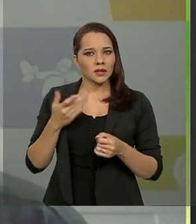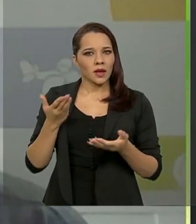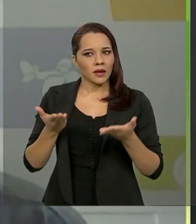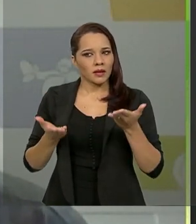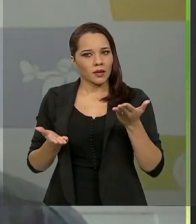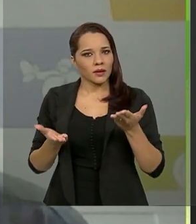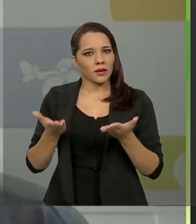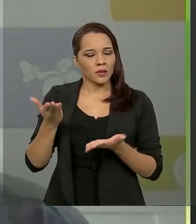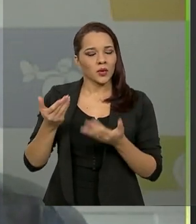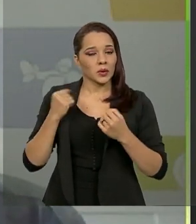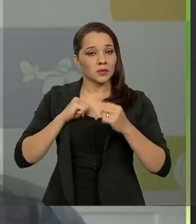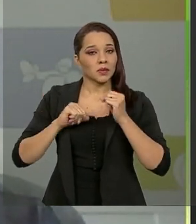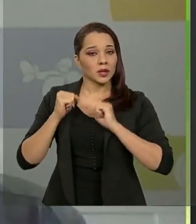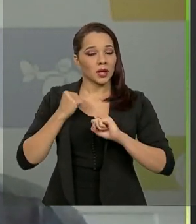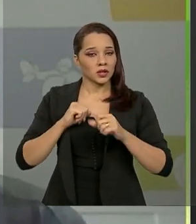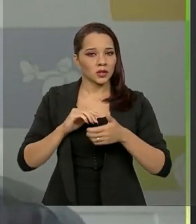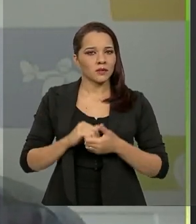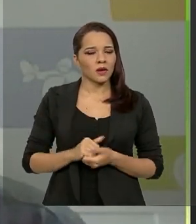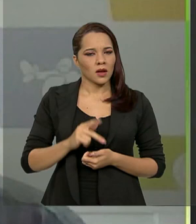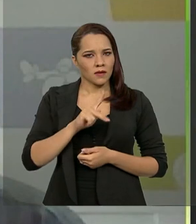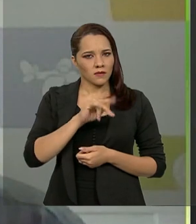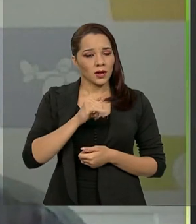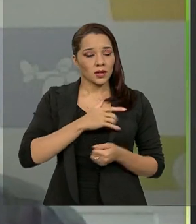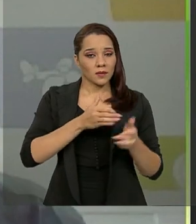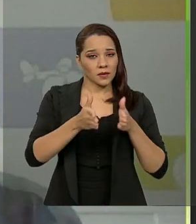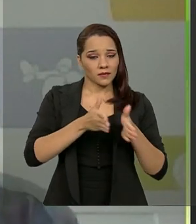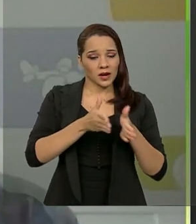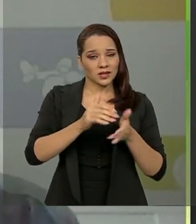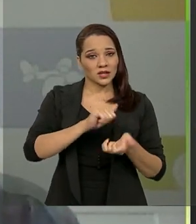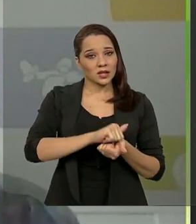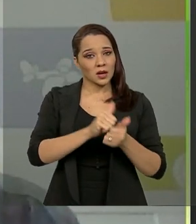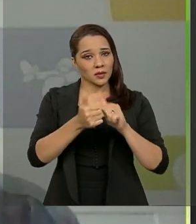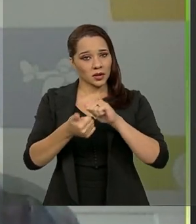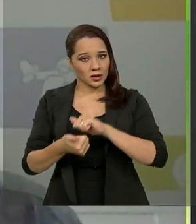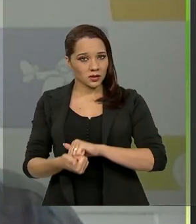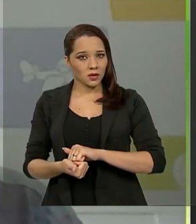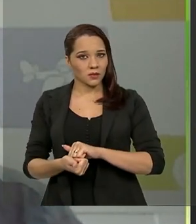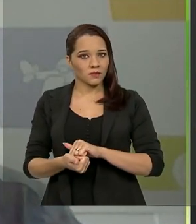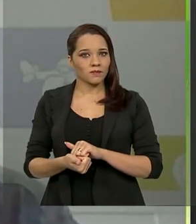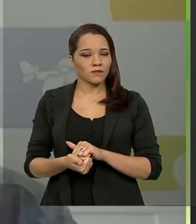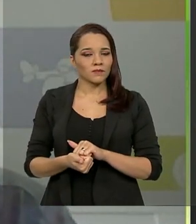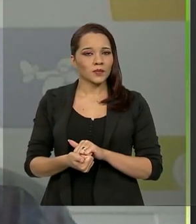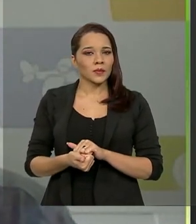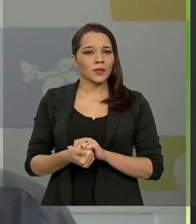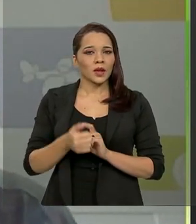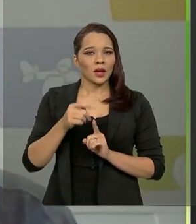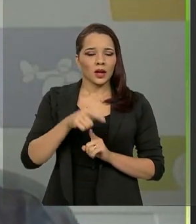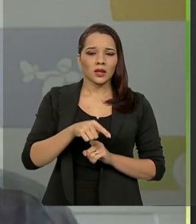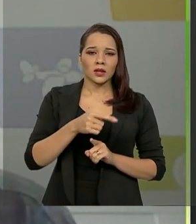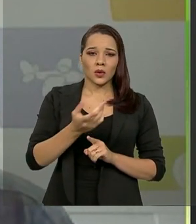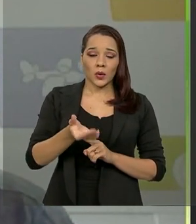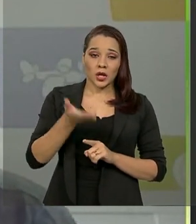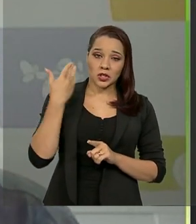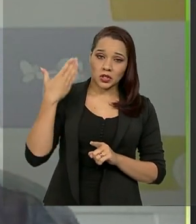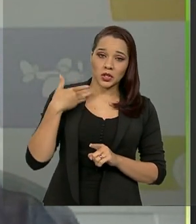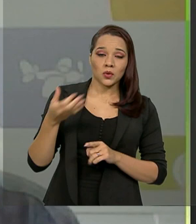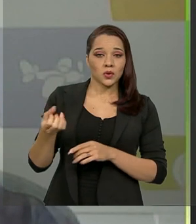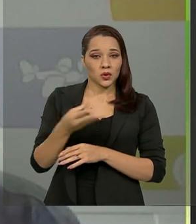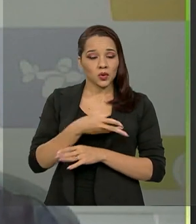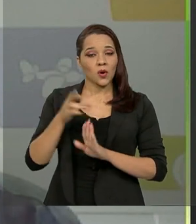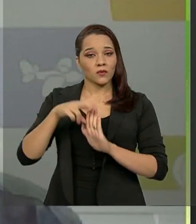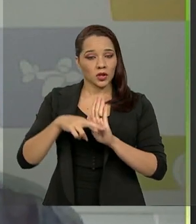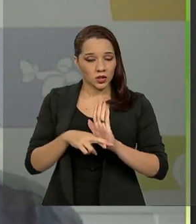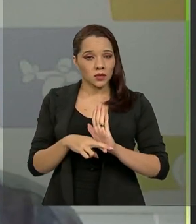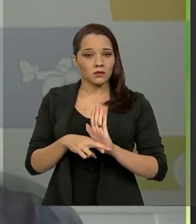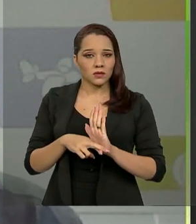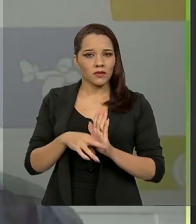nossas expectativas. Vai haver uma fase de transição entre o regime antigo e o regime novo, ou o sistema antigo e sistema